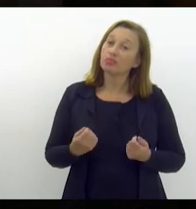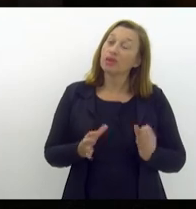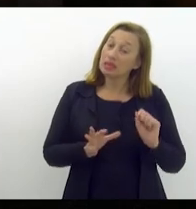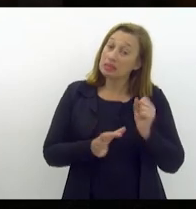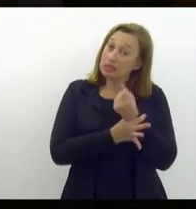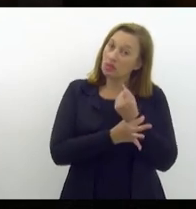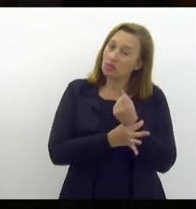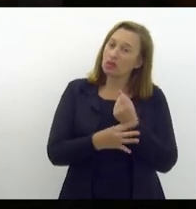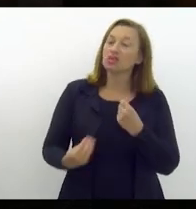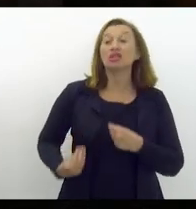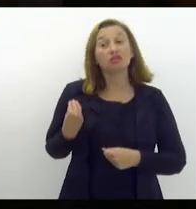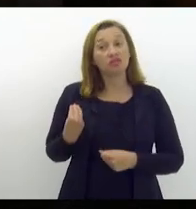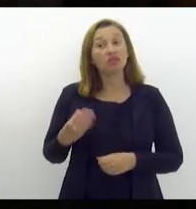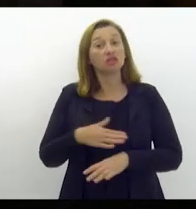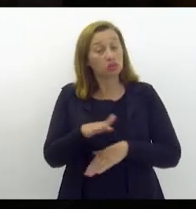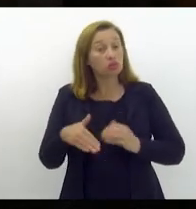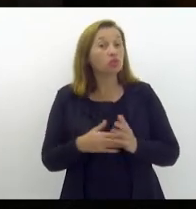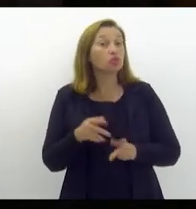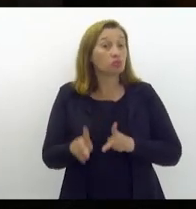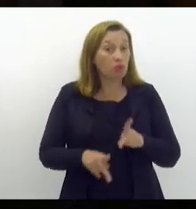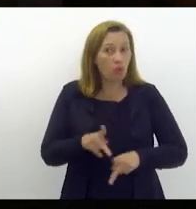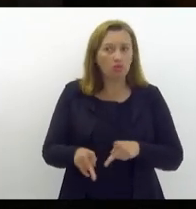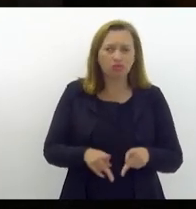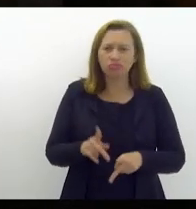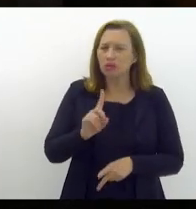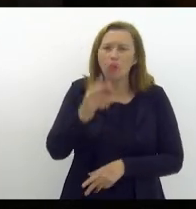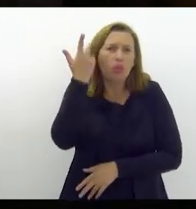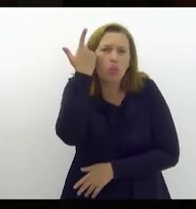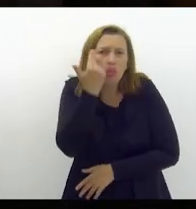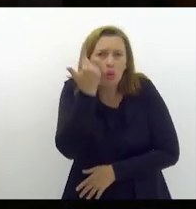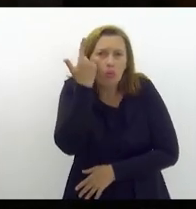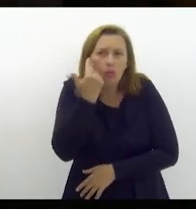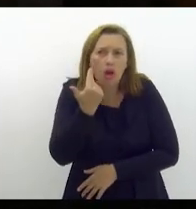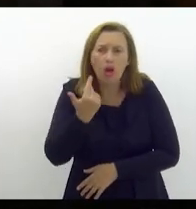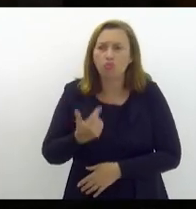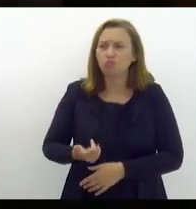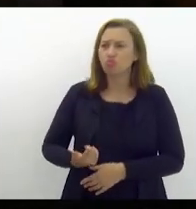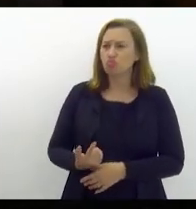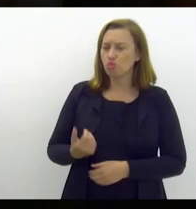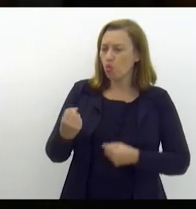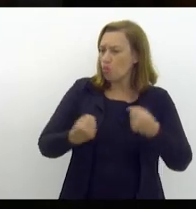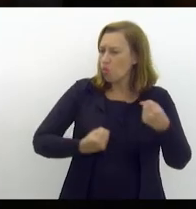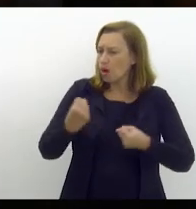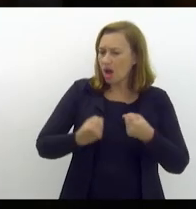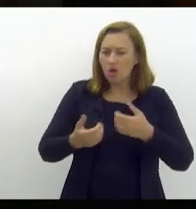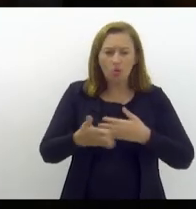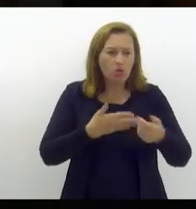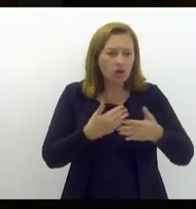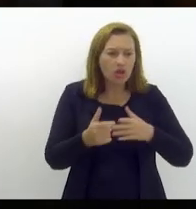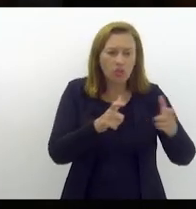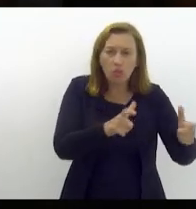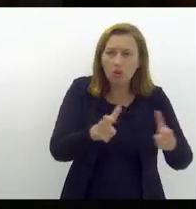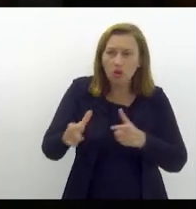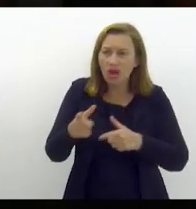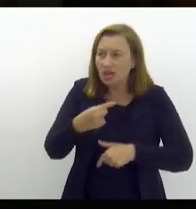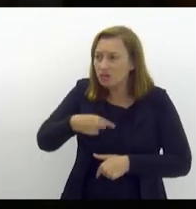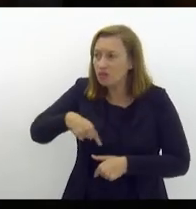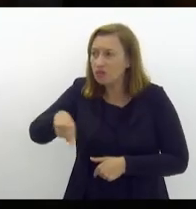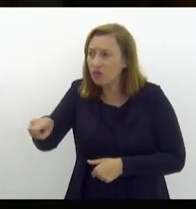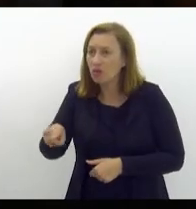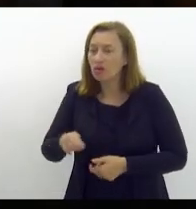vida plena da nossa população. Não é natural que um carro, seja onde é que ele esteja,